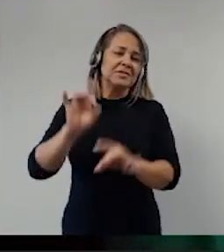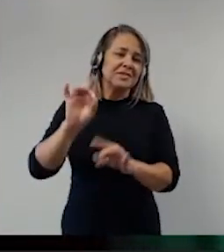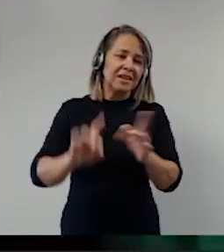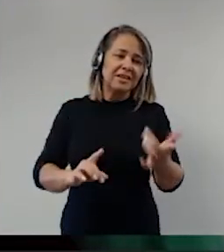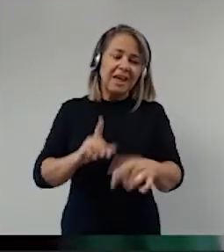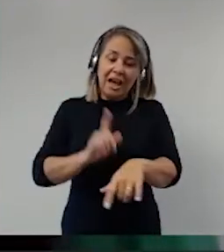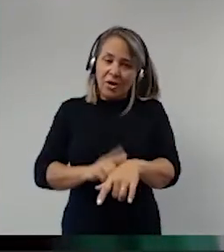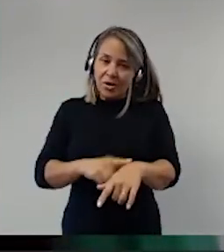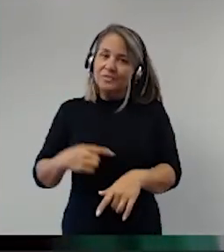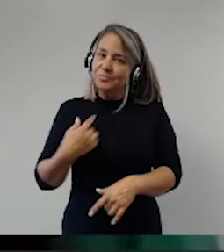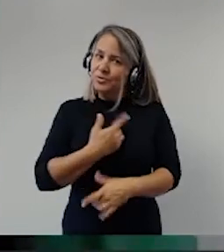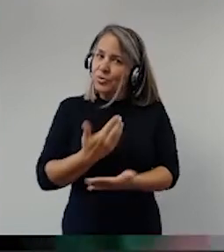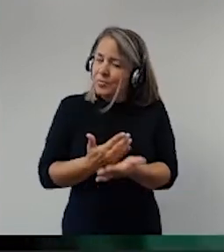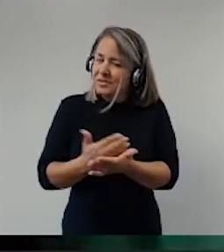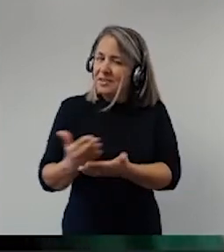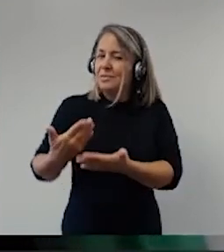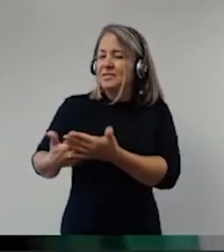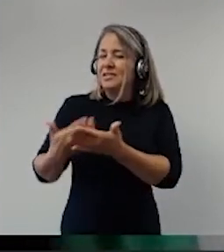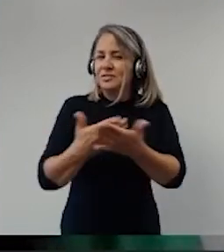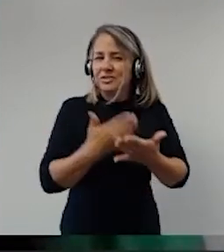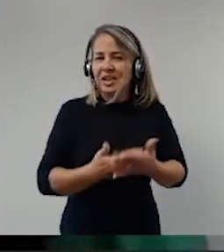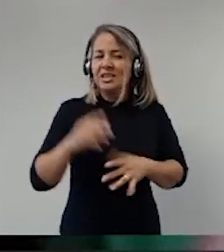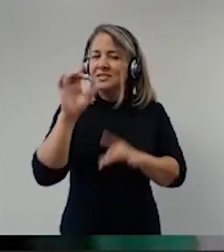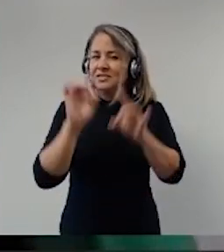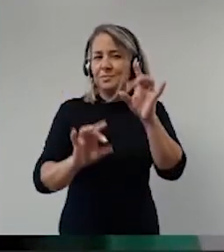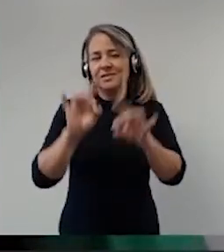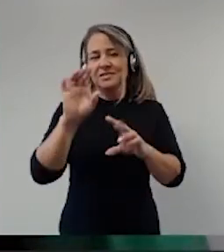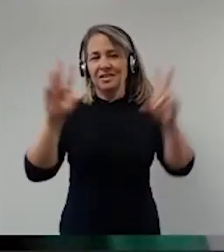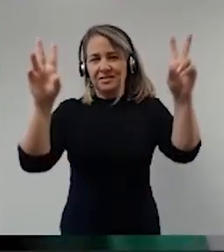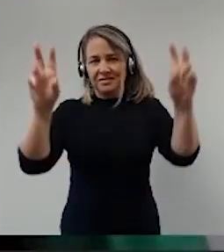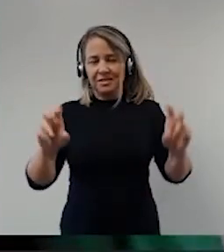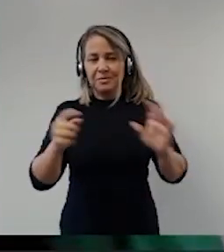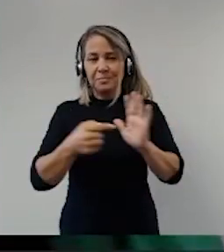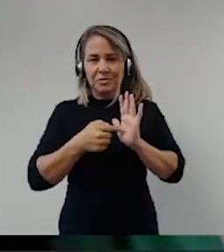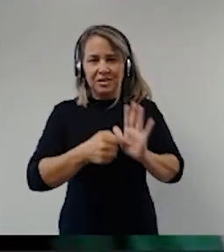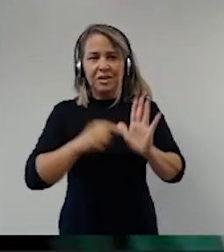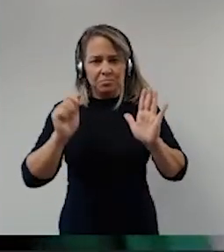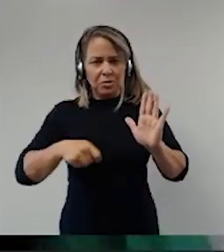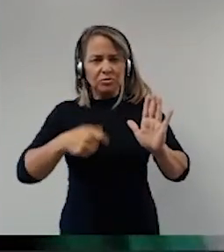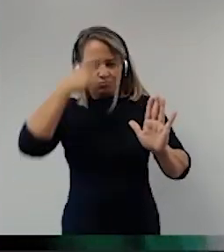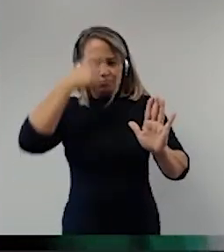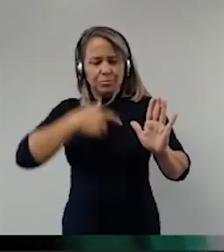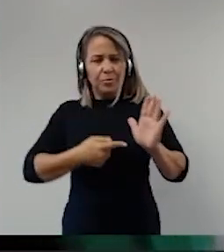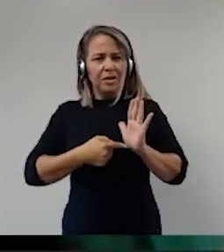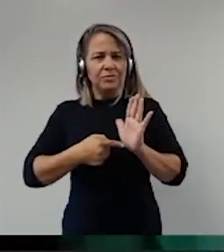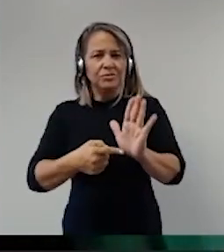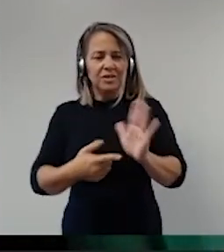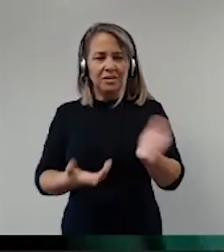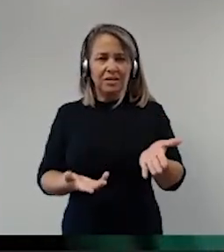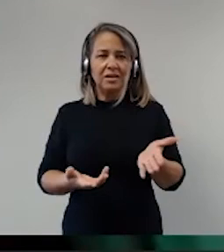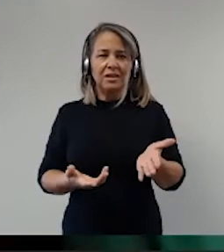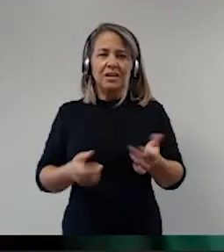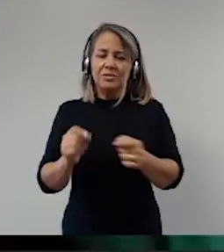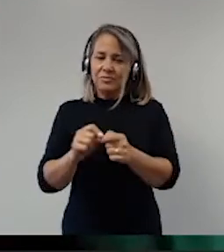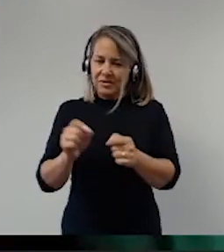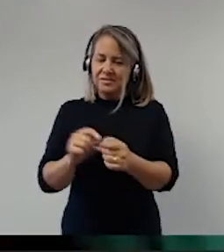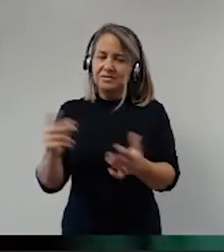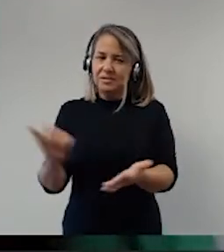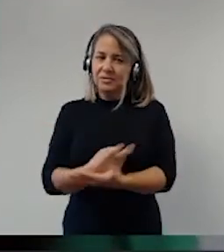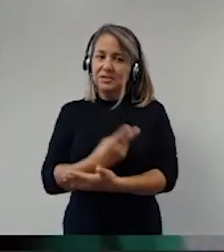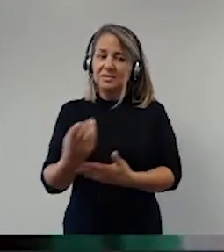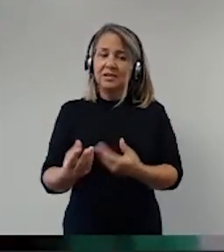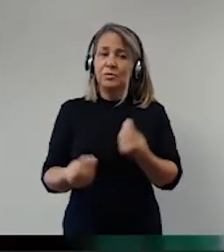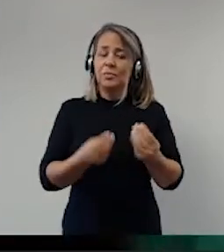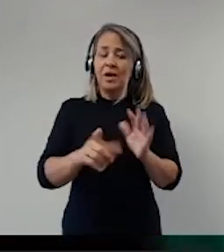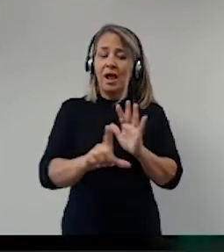você estudar? Não é o momento de você se especializar nisso e mostrar que você é uma autoridade? A lei de proteção de dados, que veio aí agora,